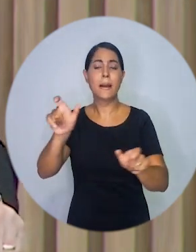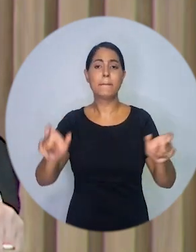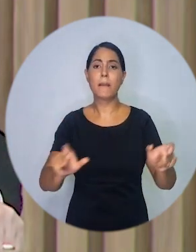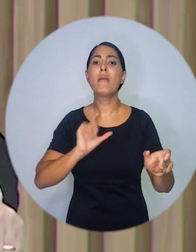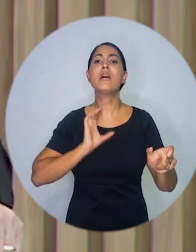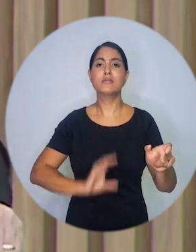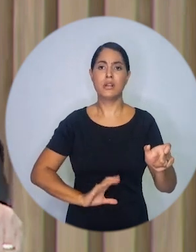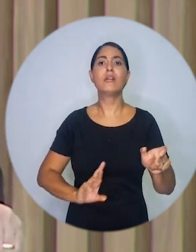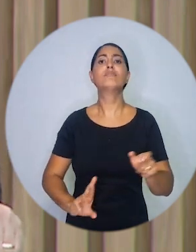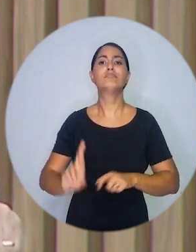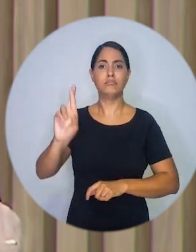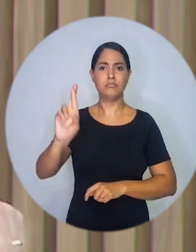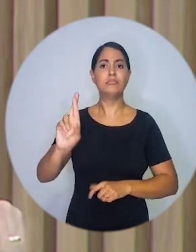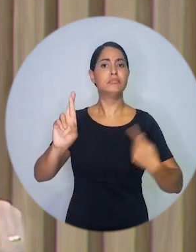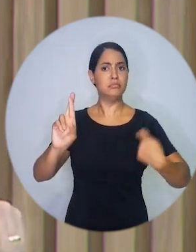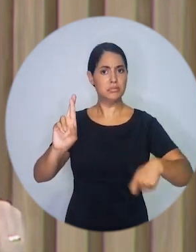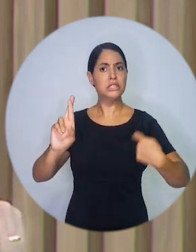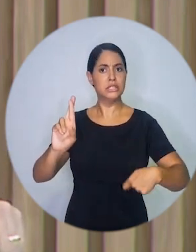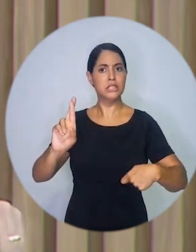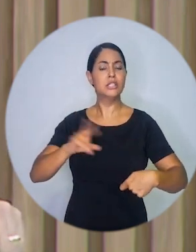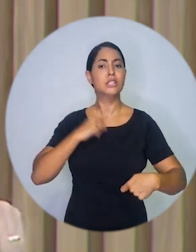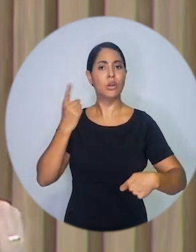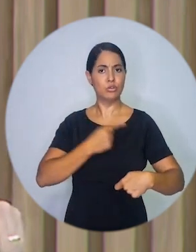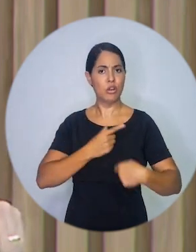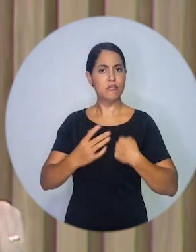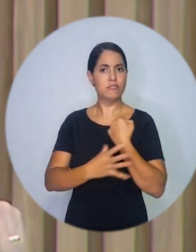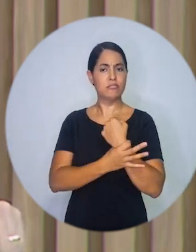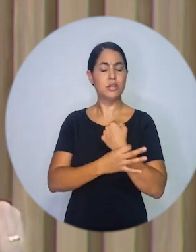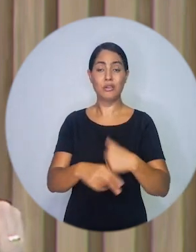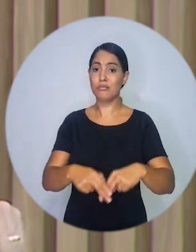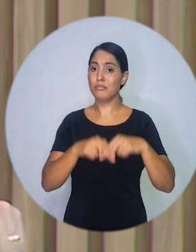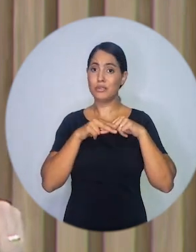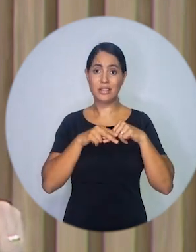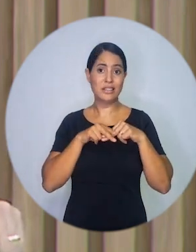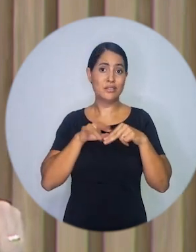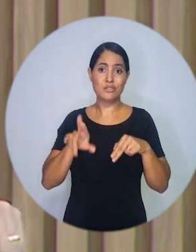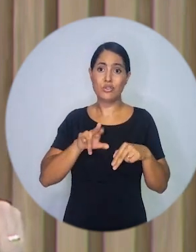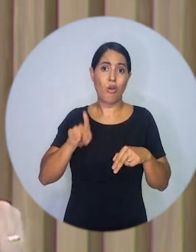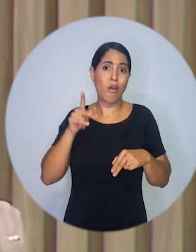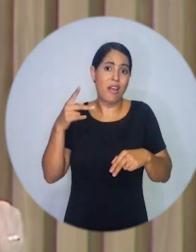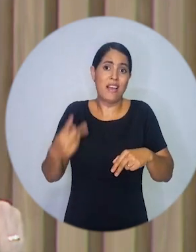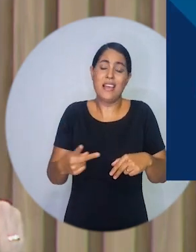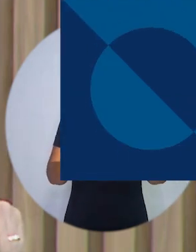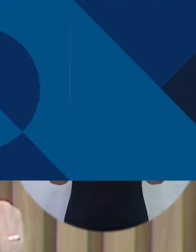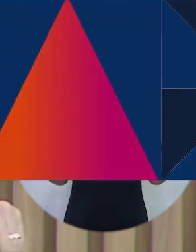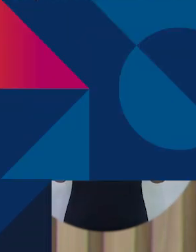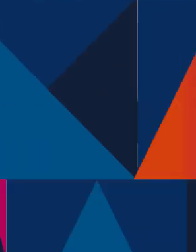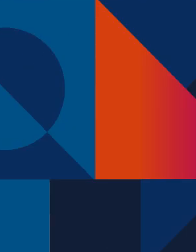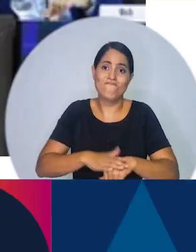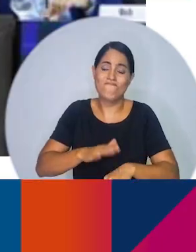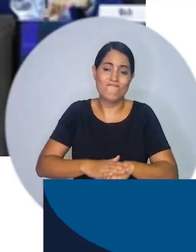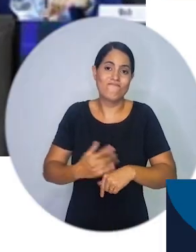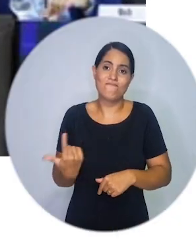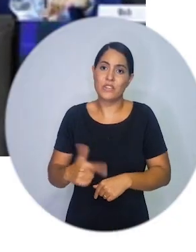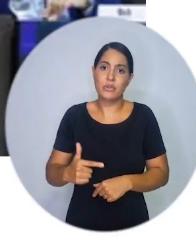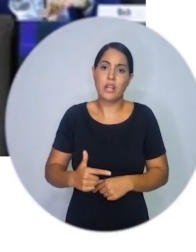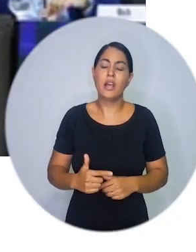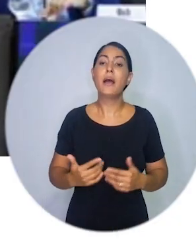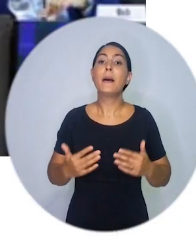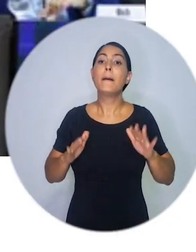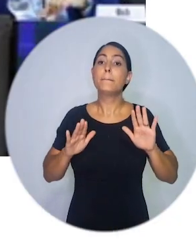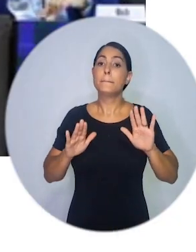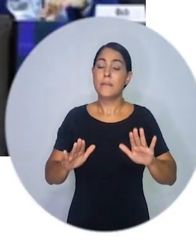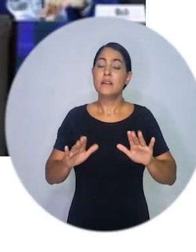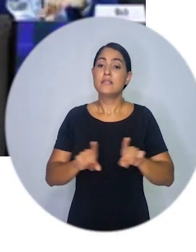cidadão que precisa ser bem representado perante os tribunais, porque eles por si só não têm voz. Quero também,